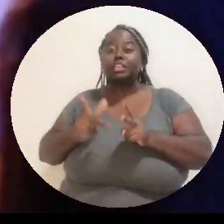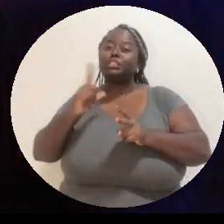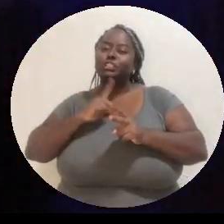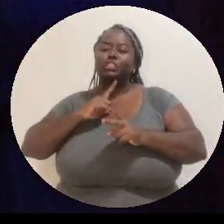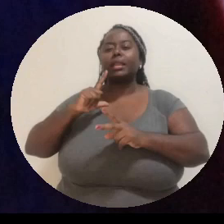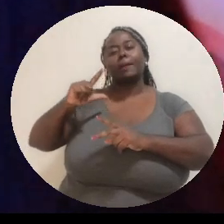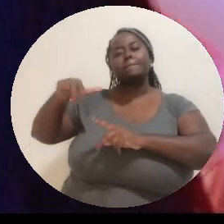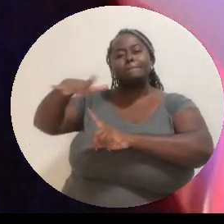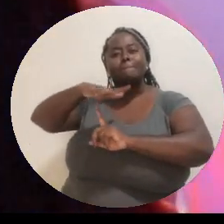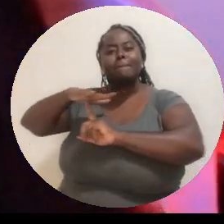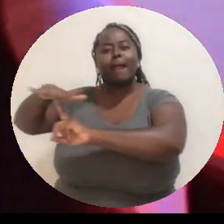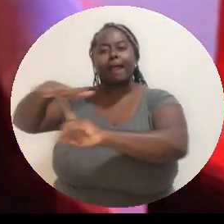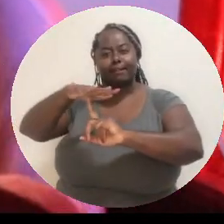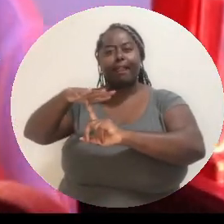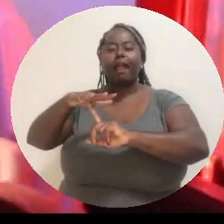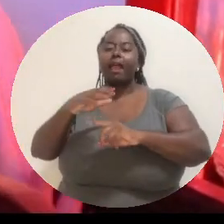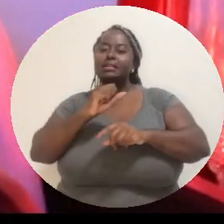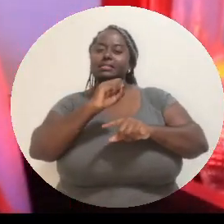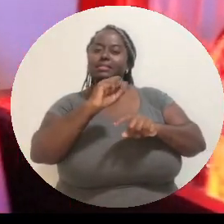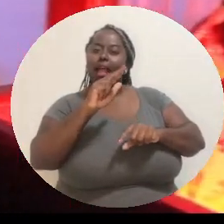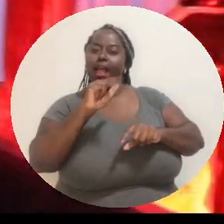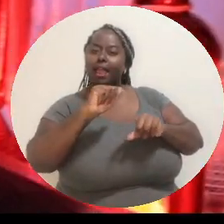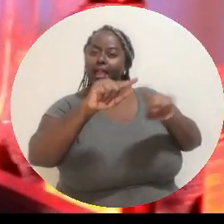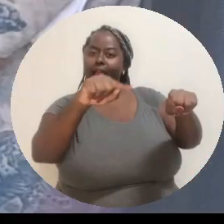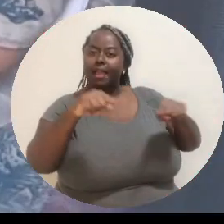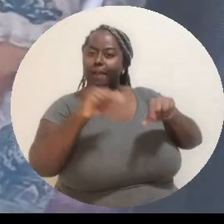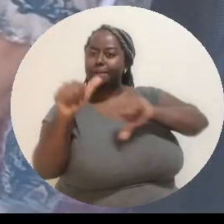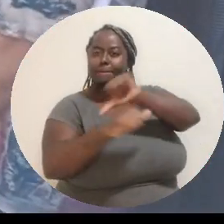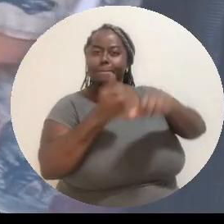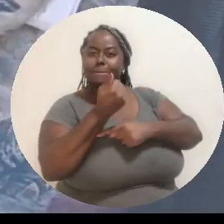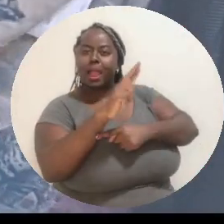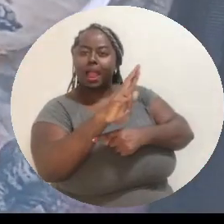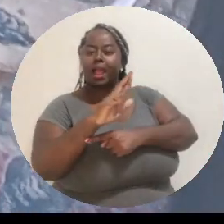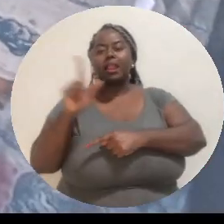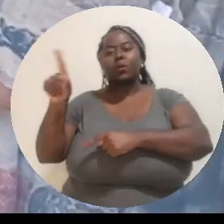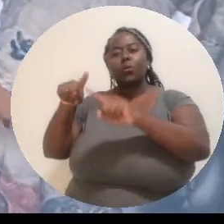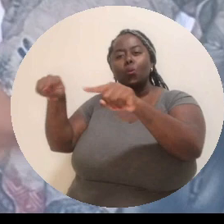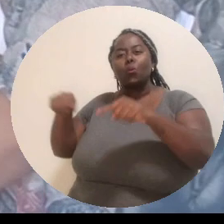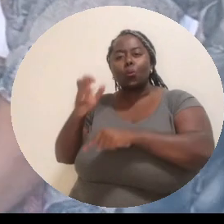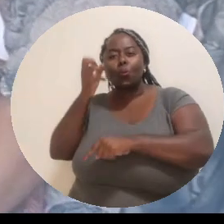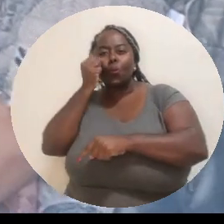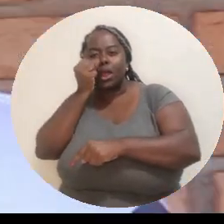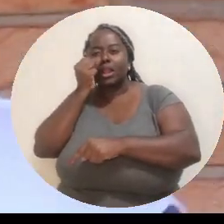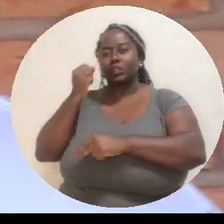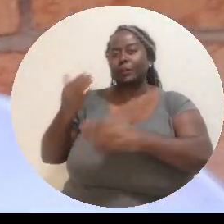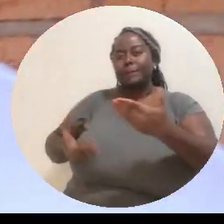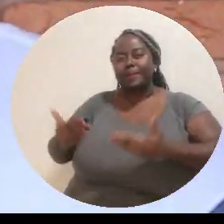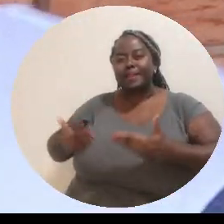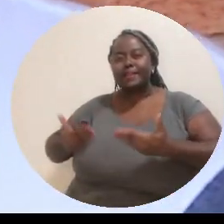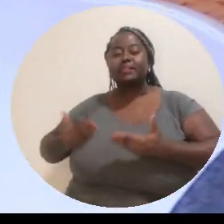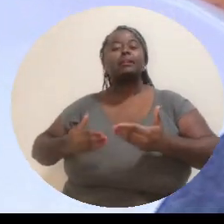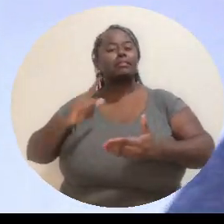gente transformou uma sala num bar. A gente tinha uma outra cena que era gravada em um quarto da empregada. Inclusive, teve algo